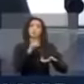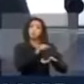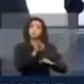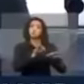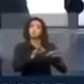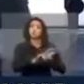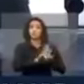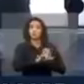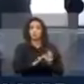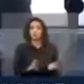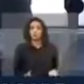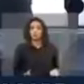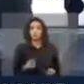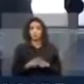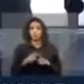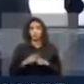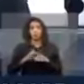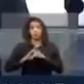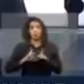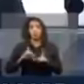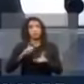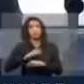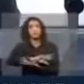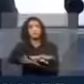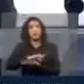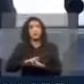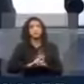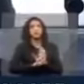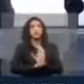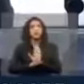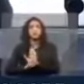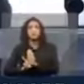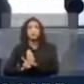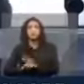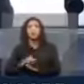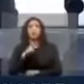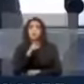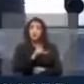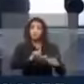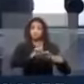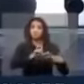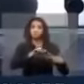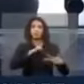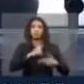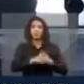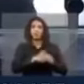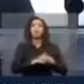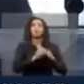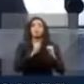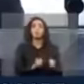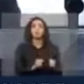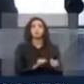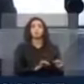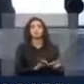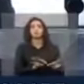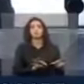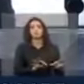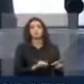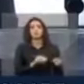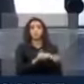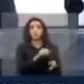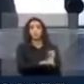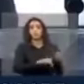de democracia representativa possuem a legitimidade do voto para atender à vontade da